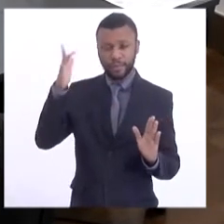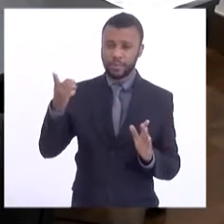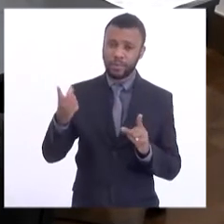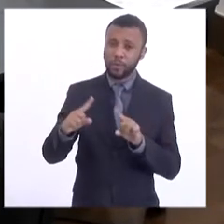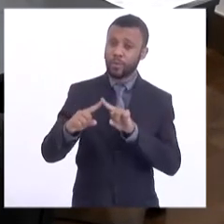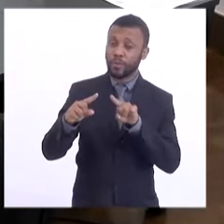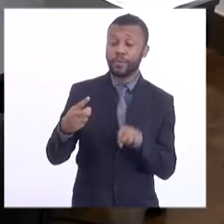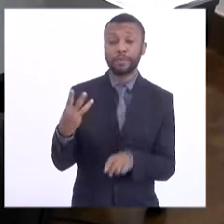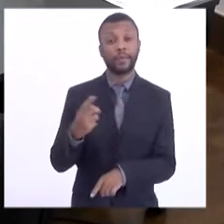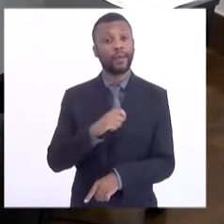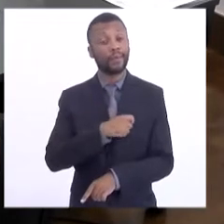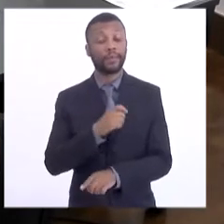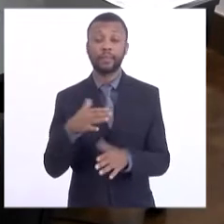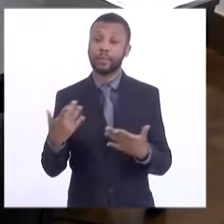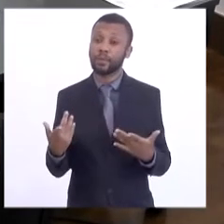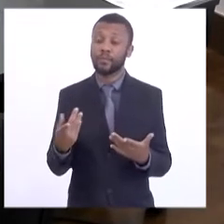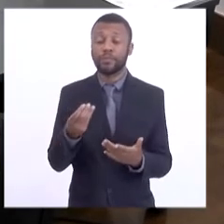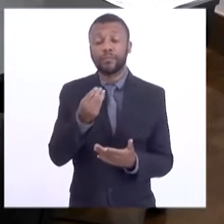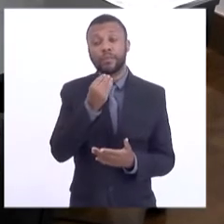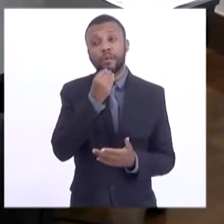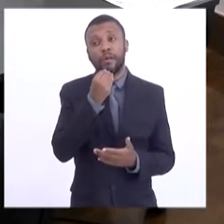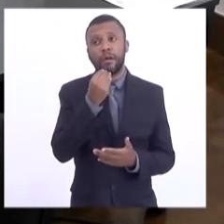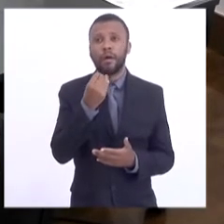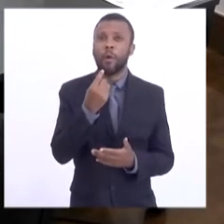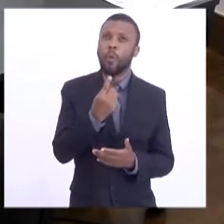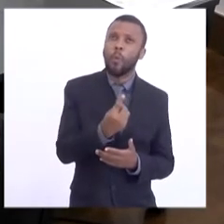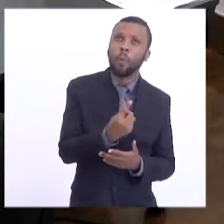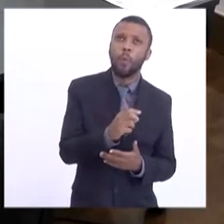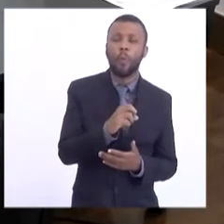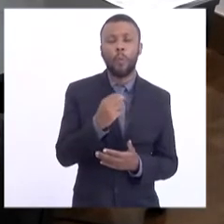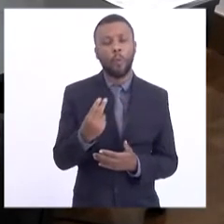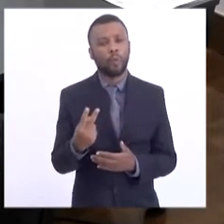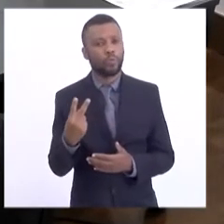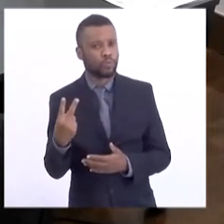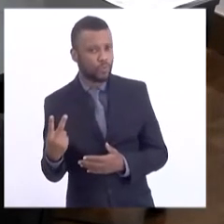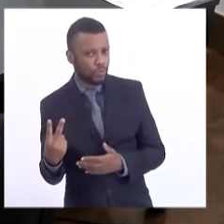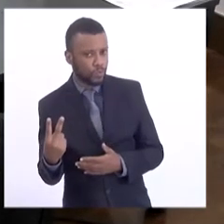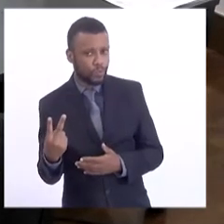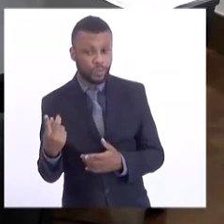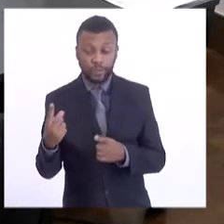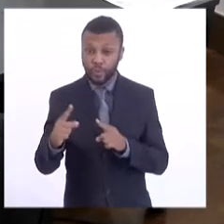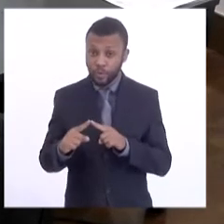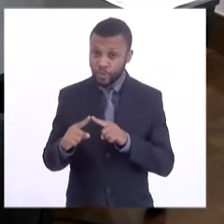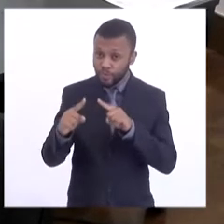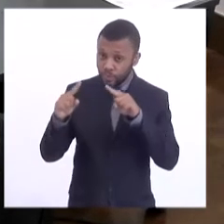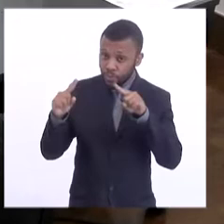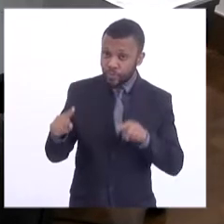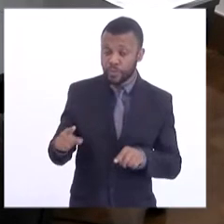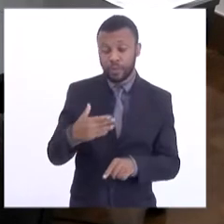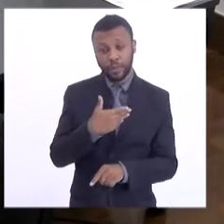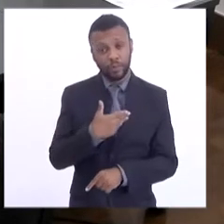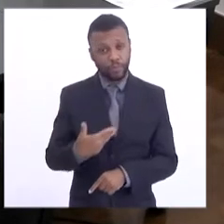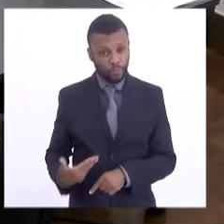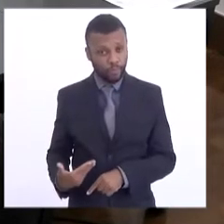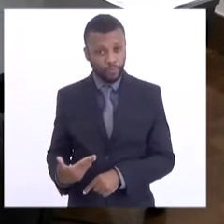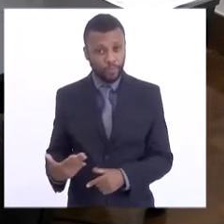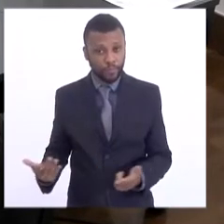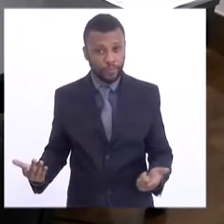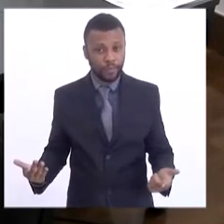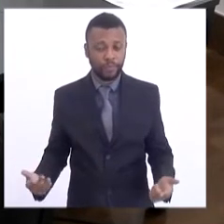não teria que ter pelo menos um ou dois que fossem funcionário público